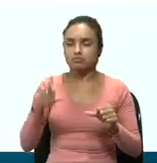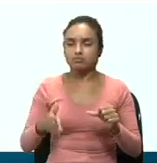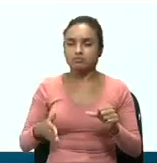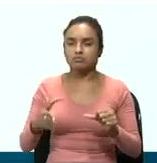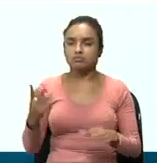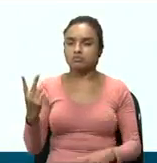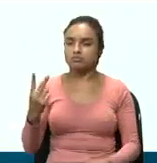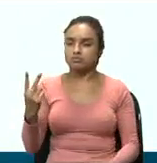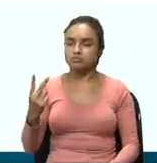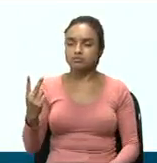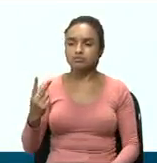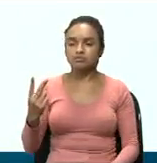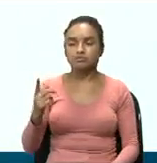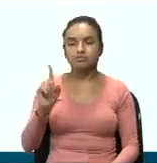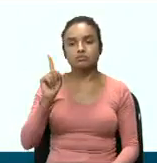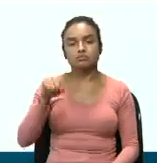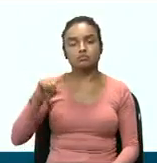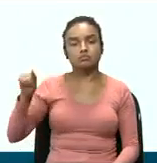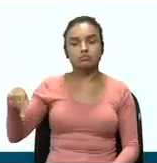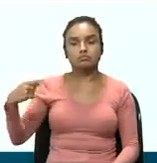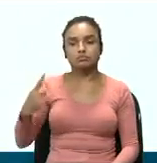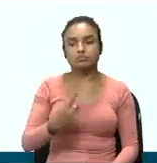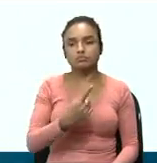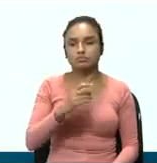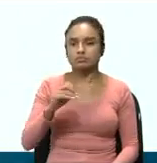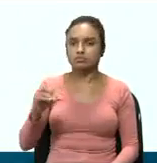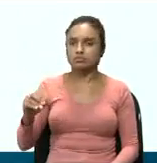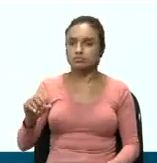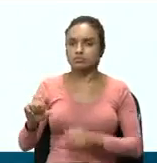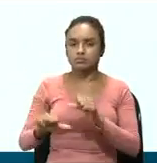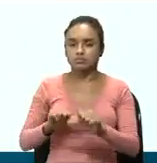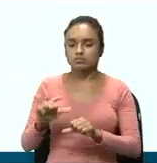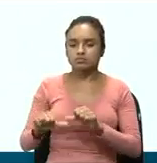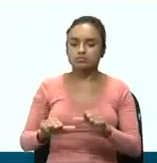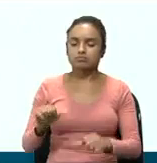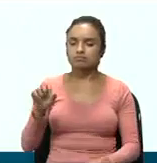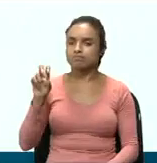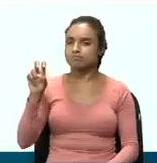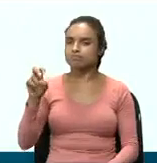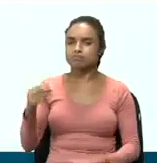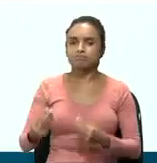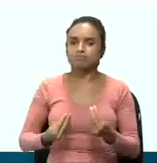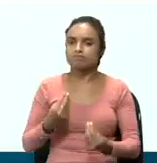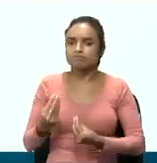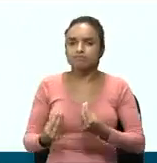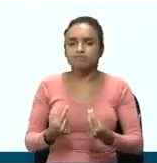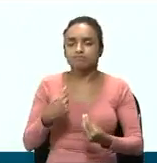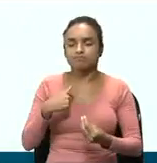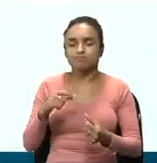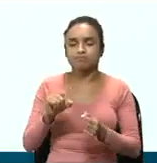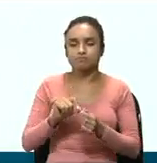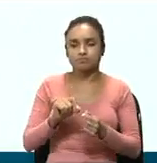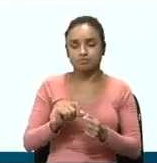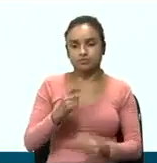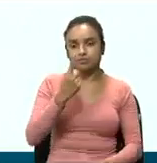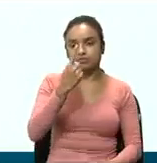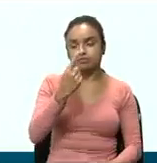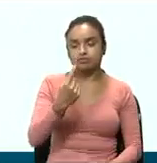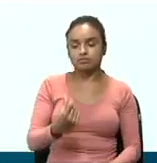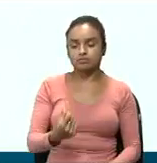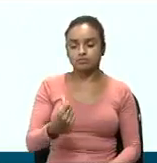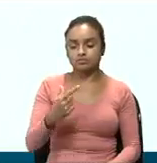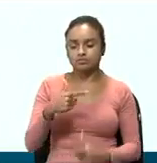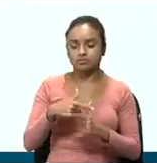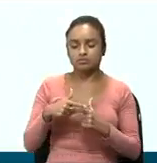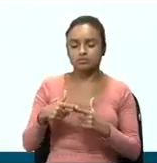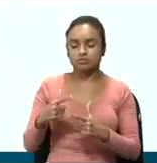número que eu tenho também que dividir, transformar 100 em 5? Então, quando eu faço no caso, 16 dividido por